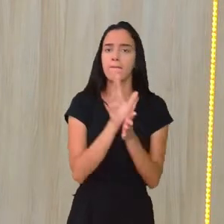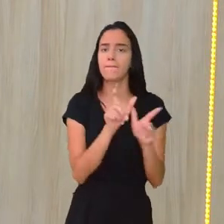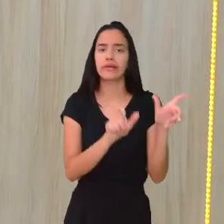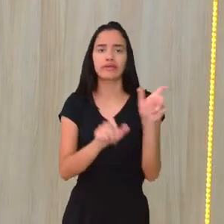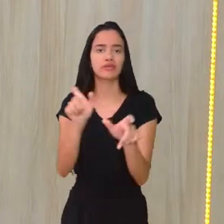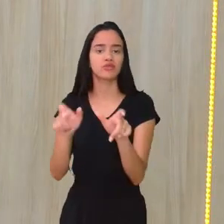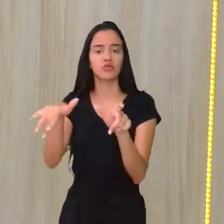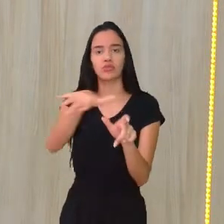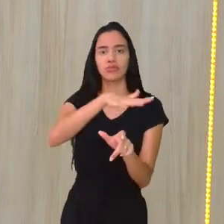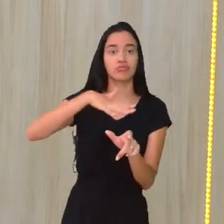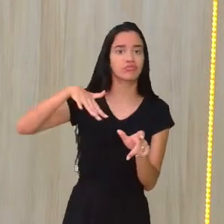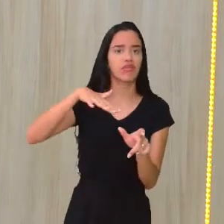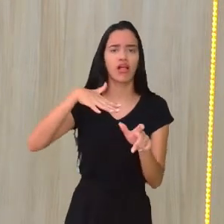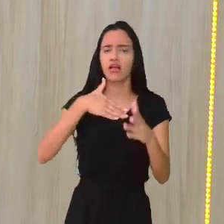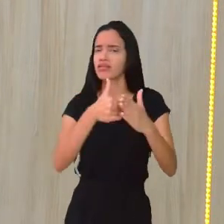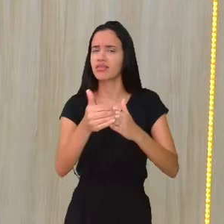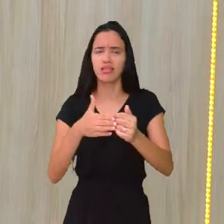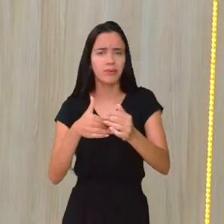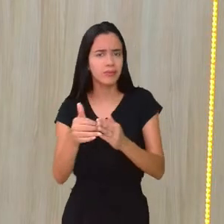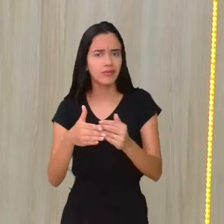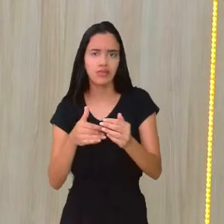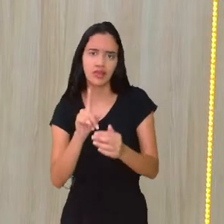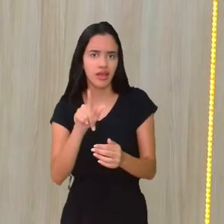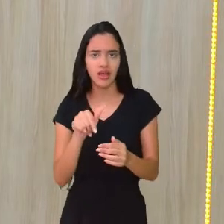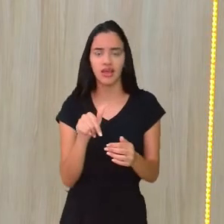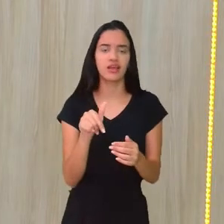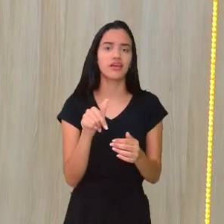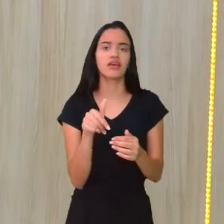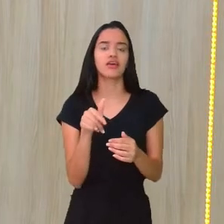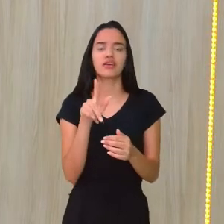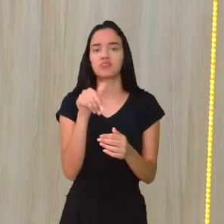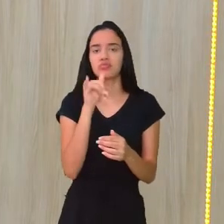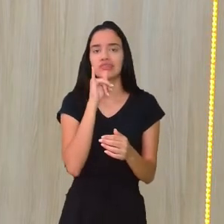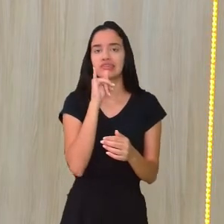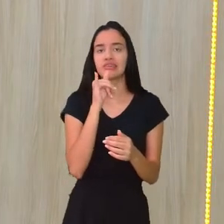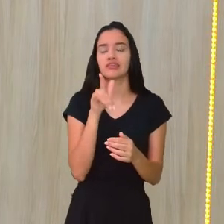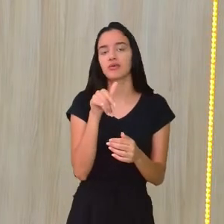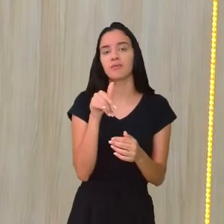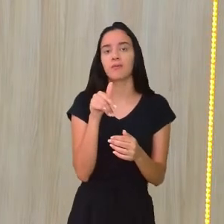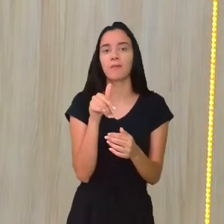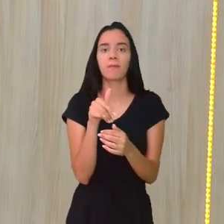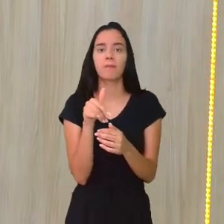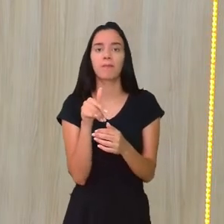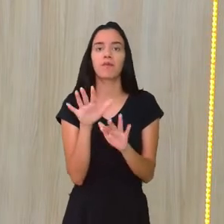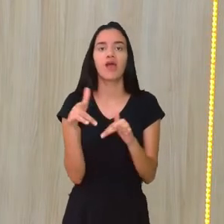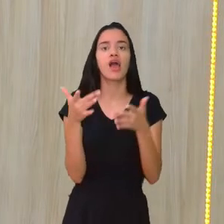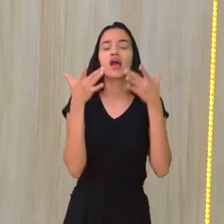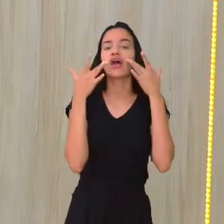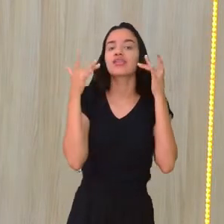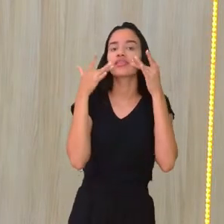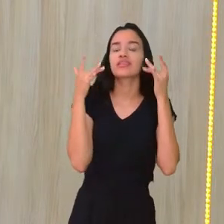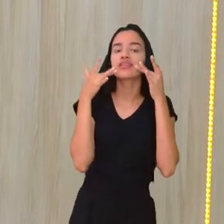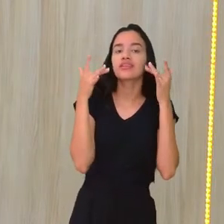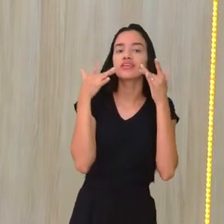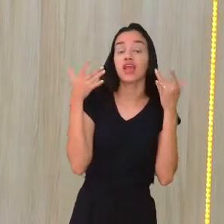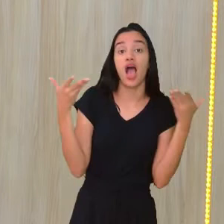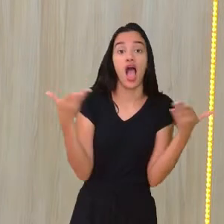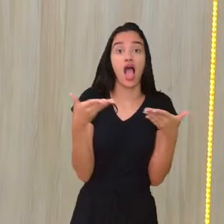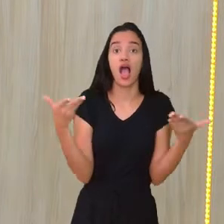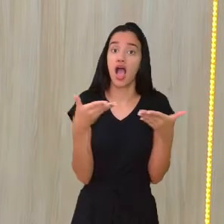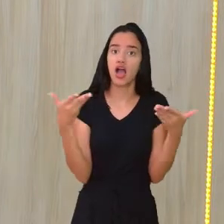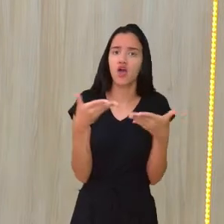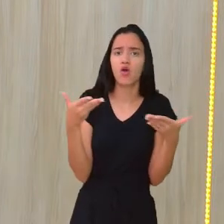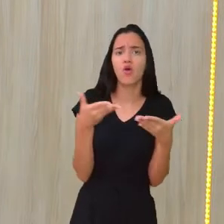ambiente. Então, independente, não é? Seja qual for a peça, não é? Agora,